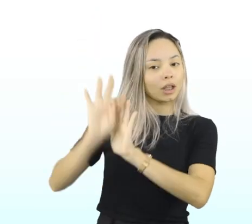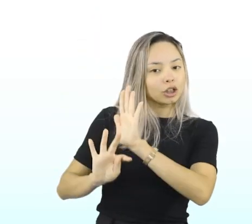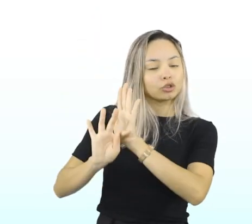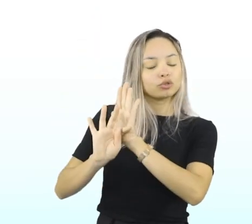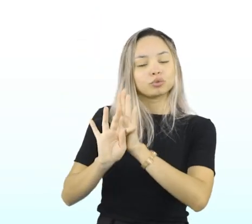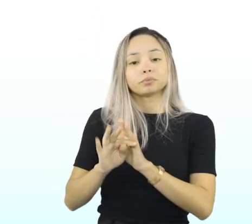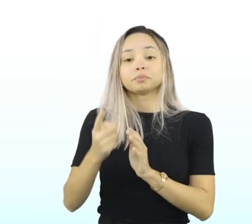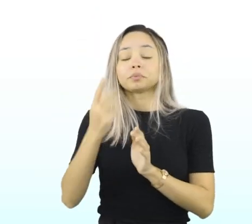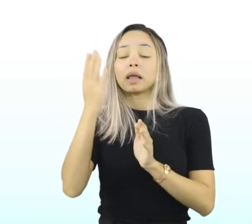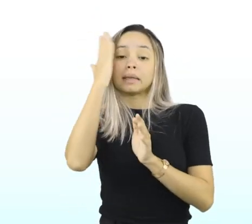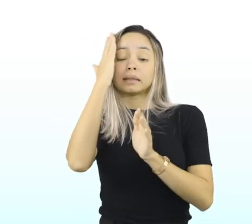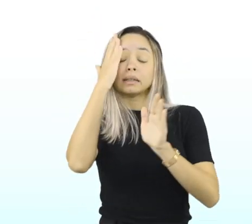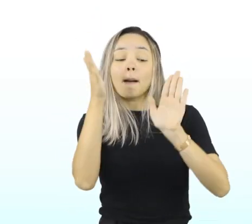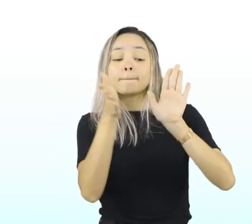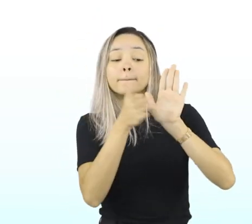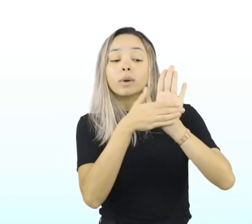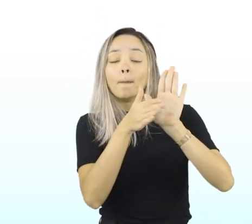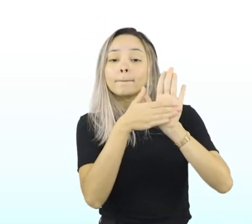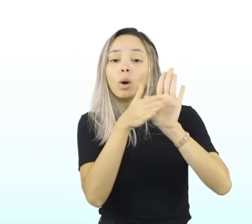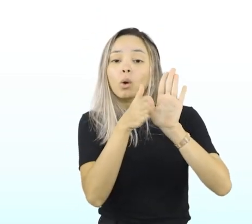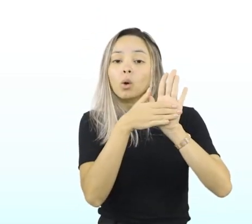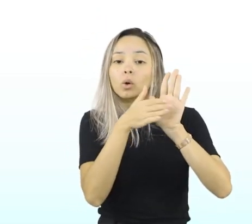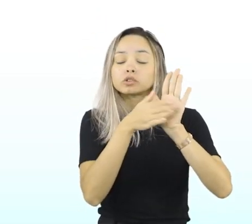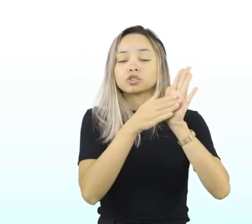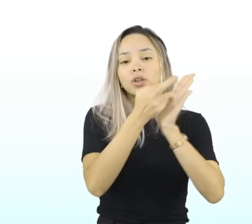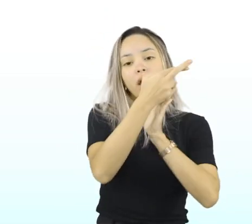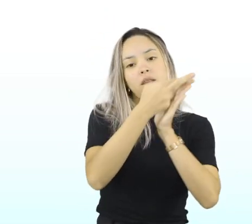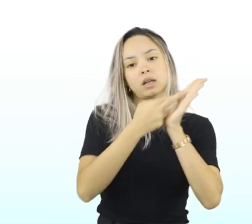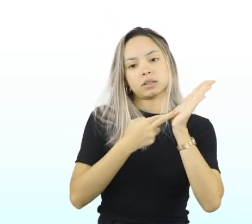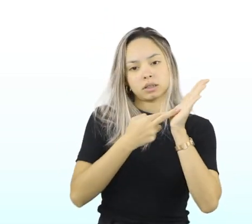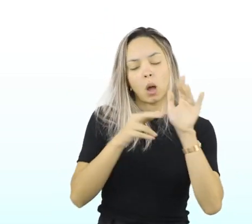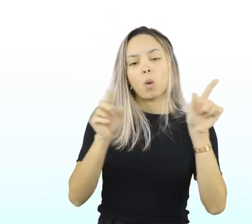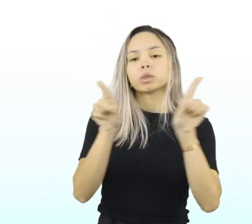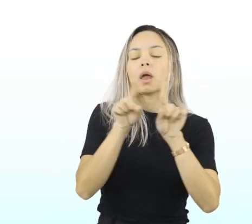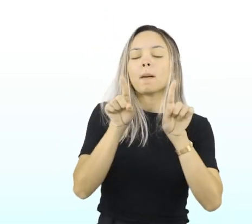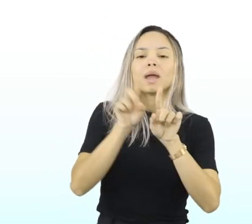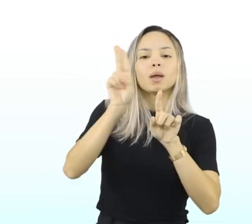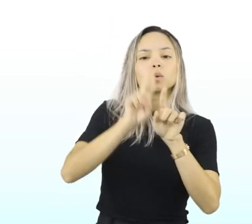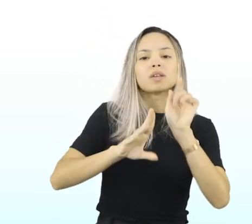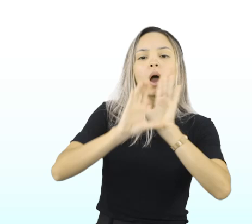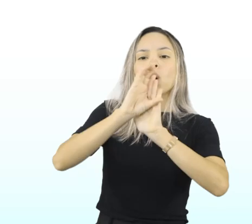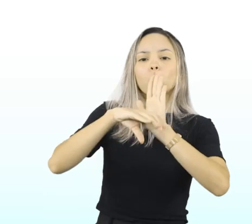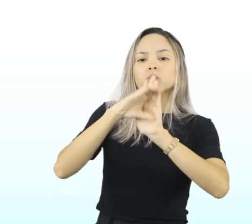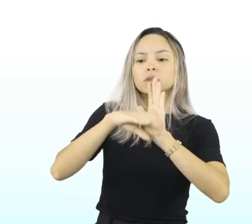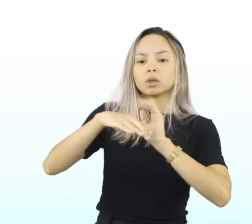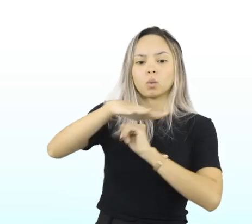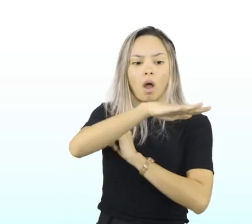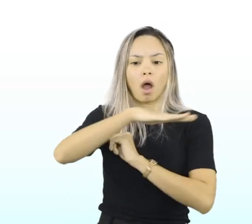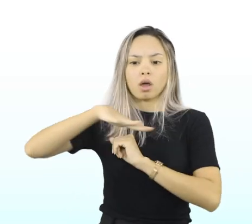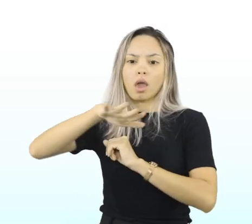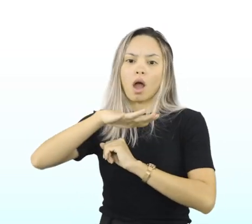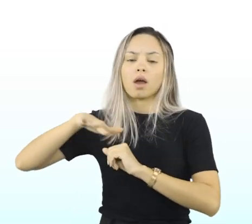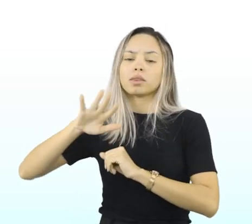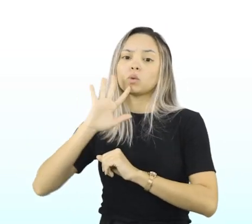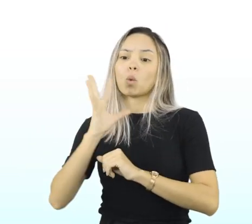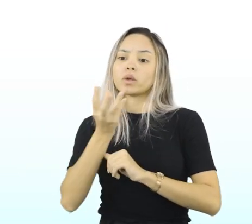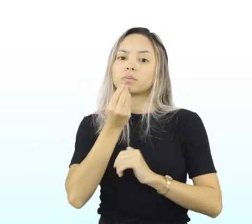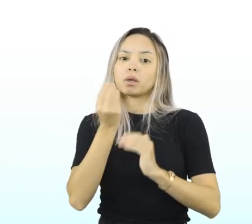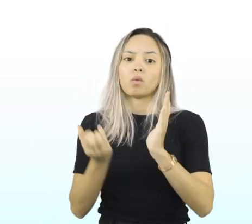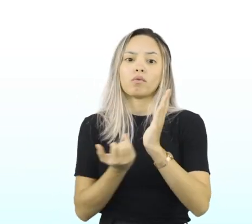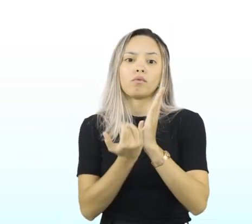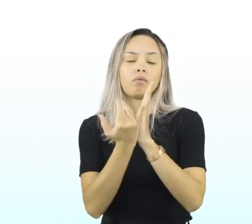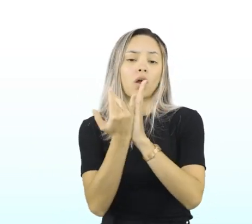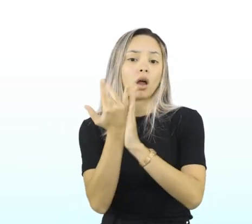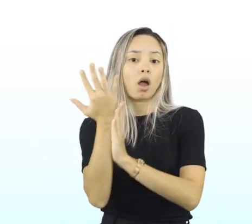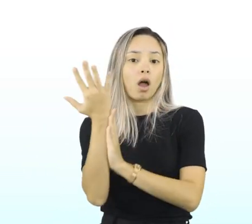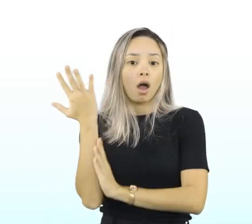ó, compreender a proposta de redação, tá? E aplicar conceito das várias áreas do conhecimento. Aquela história